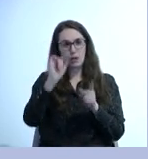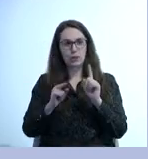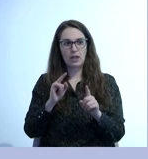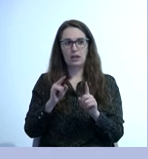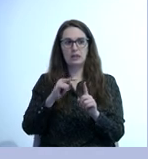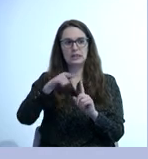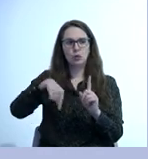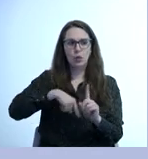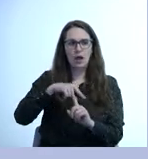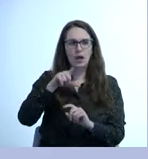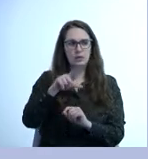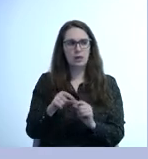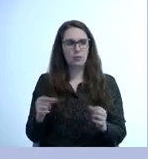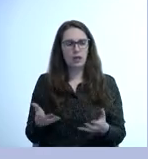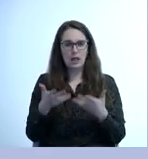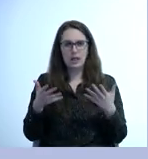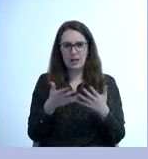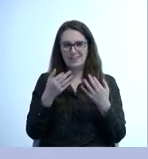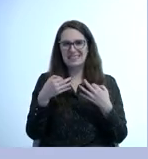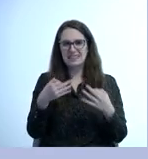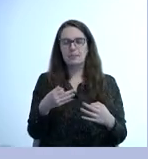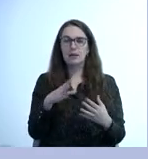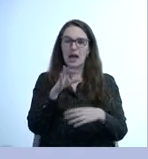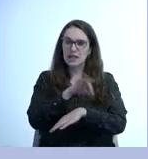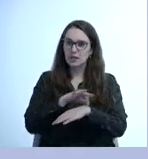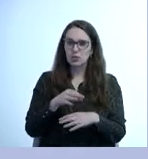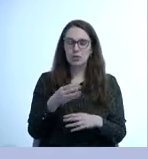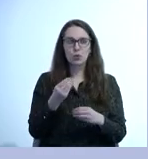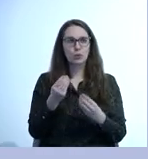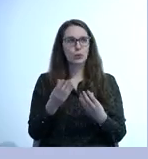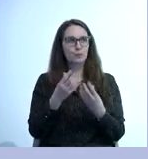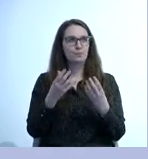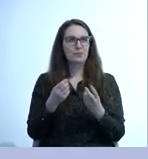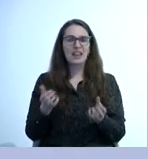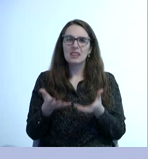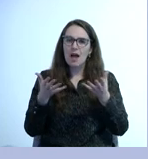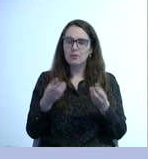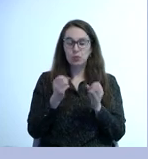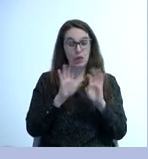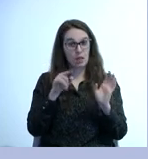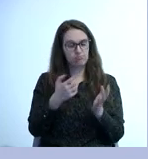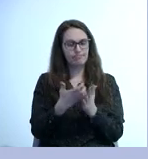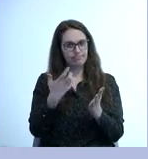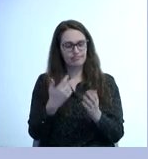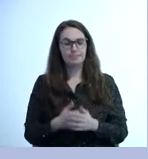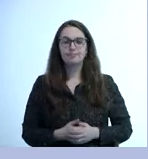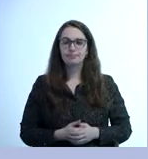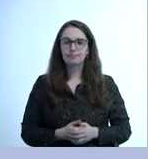flutuar, como dizia o Gonçalo, que há sempre ali, naquela arquitetura, esta ideia muito, muito clara. Depois,